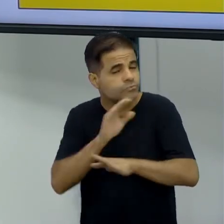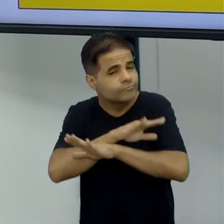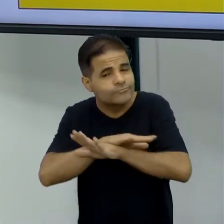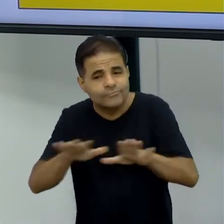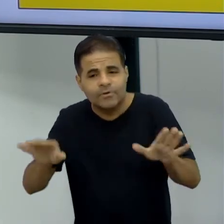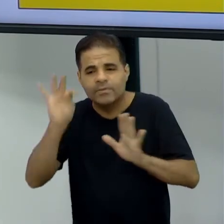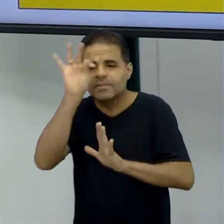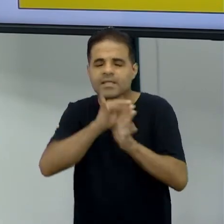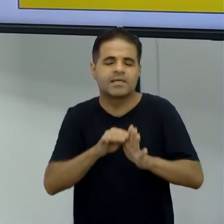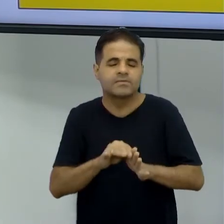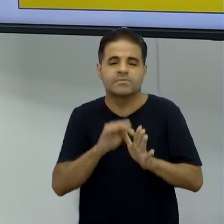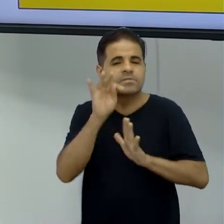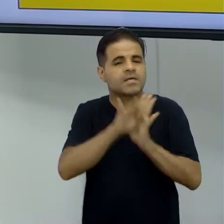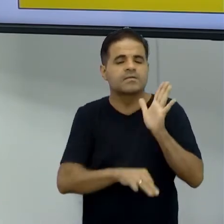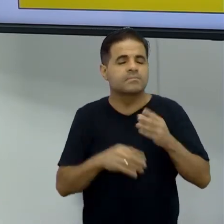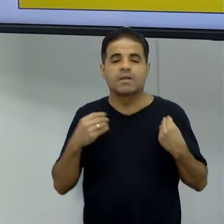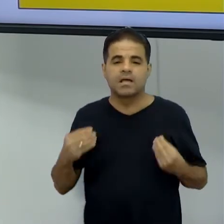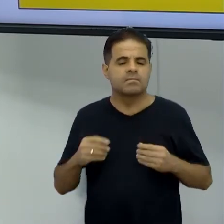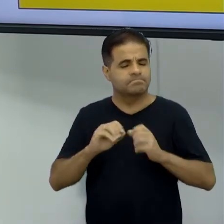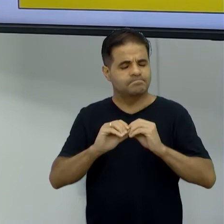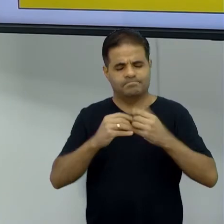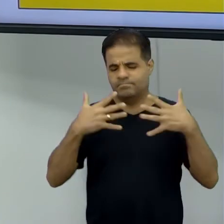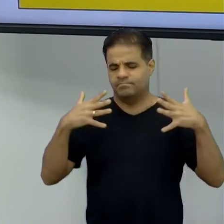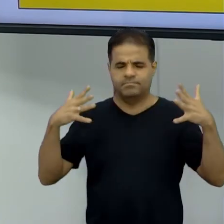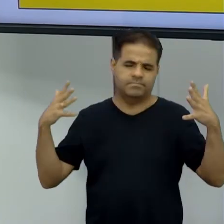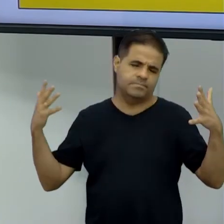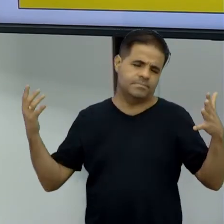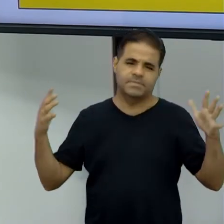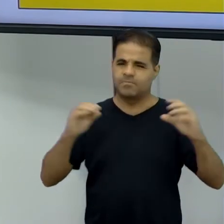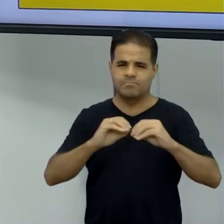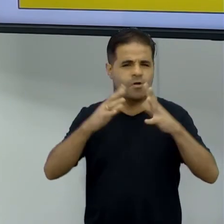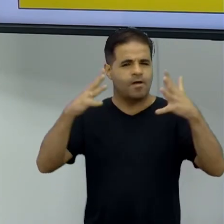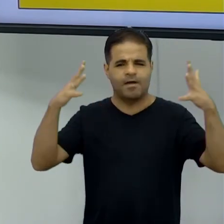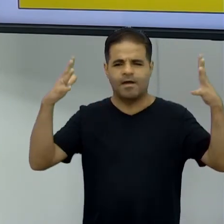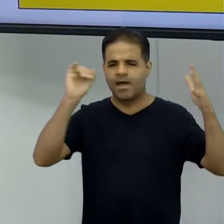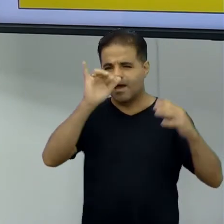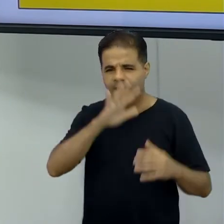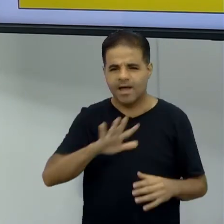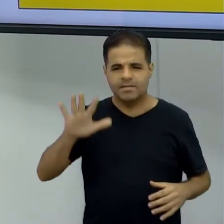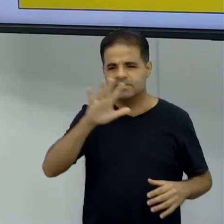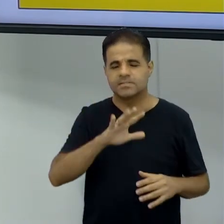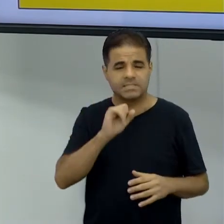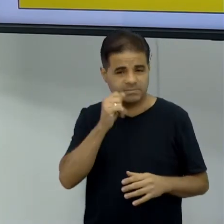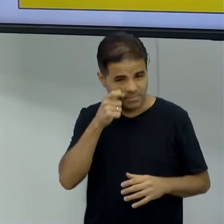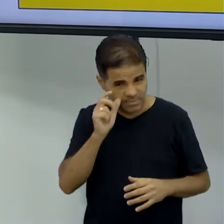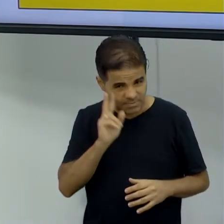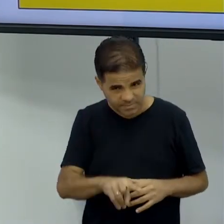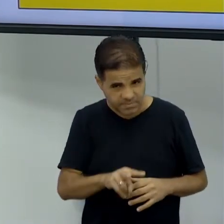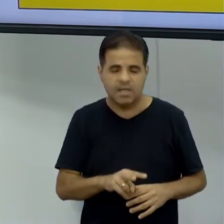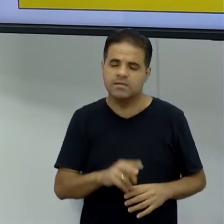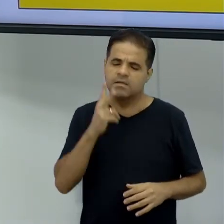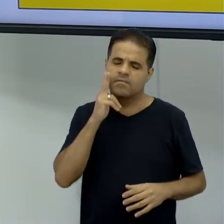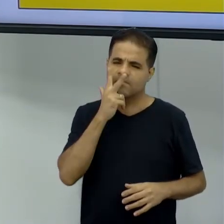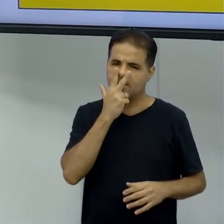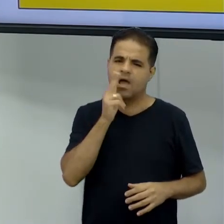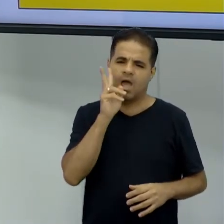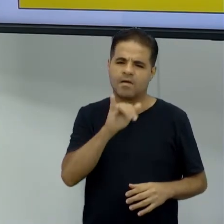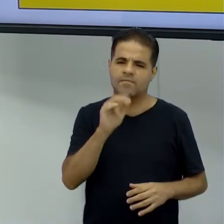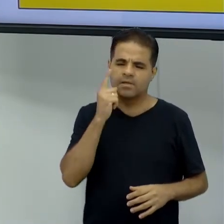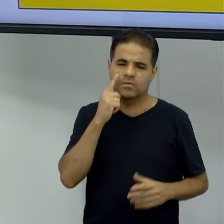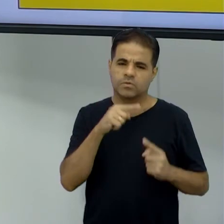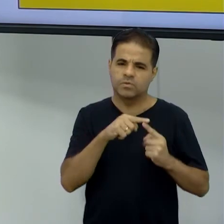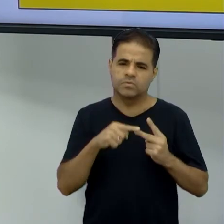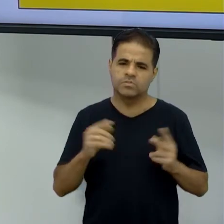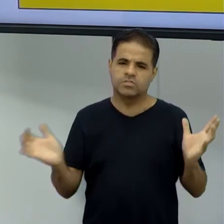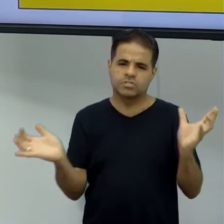texto para dar um brilho ali, né? Abrilhantar a imagem mesmo. Mas se você olhar essa imagem, você vai ver que são dois